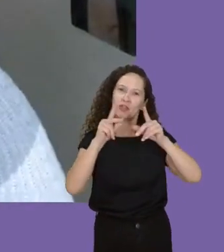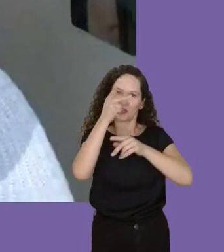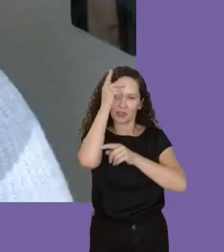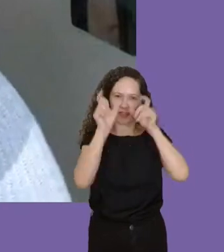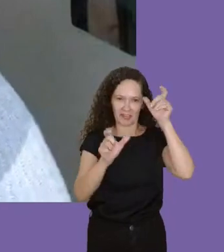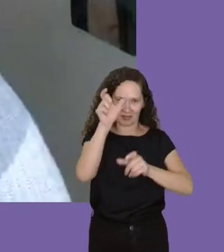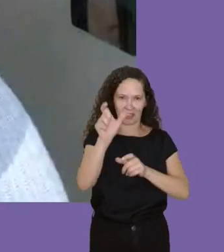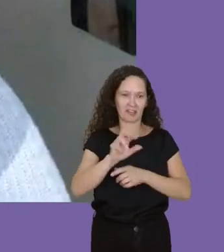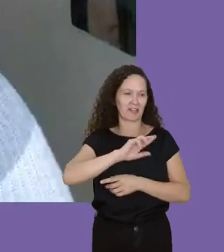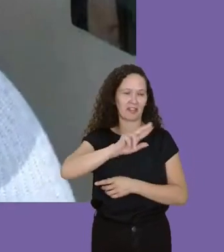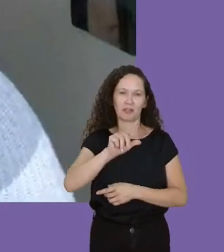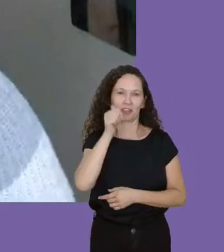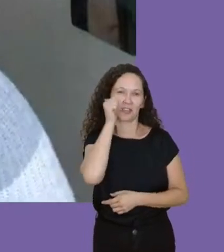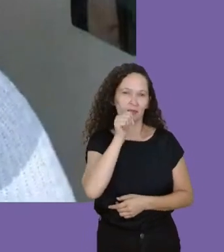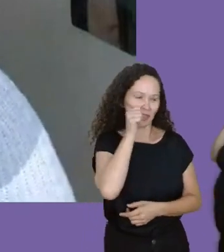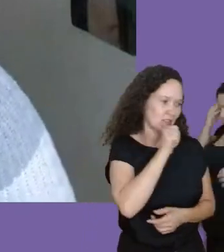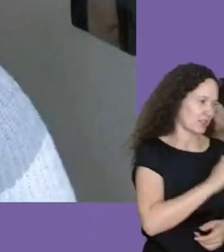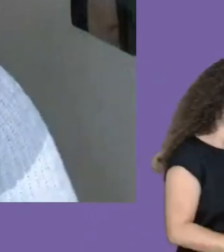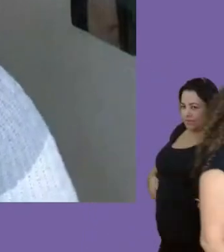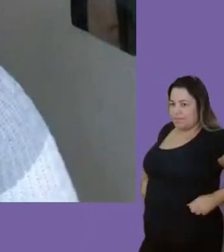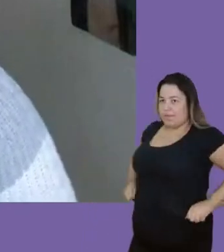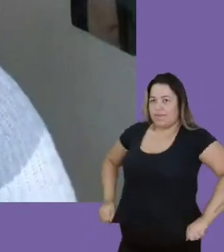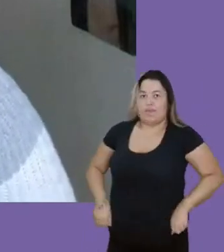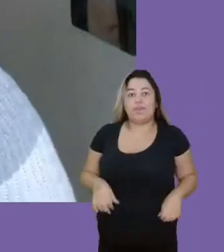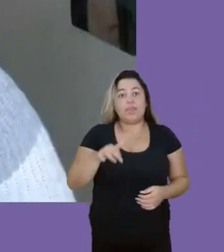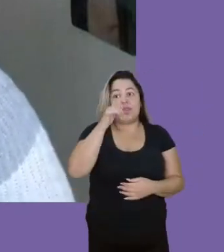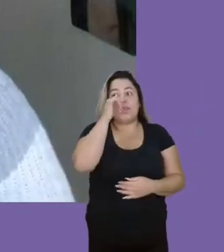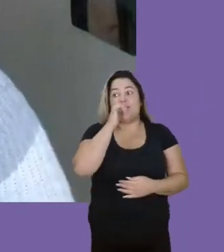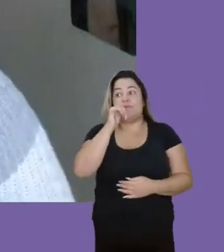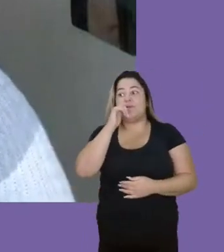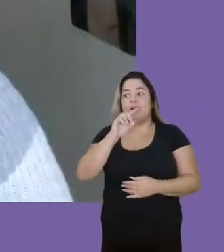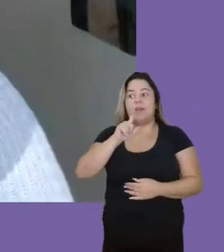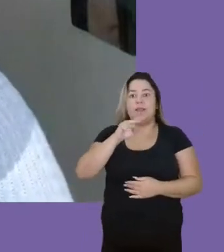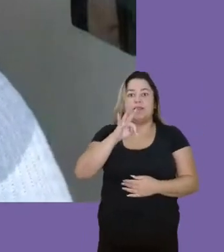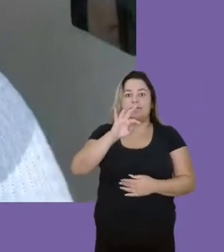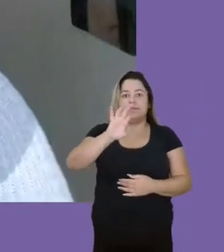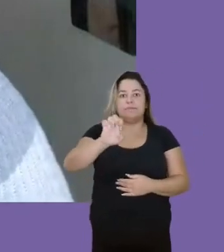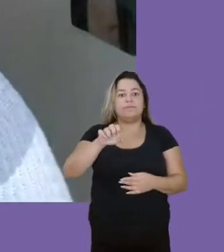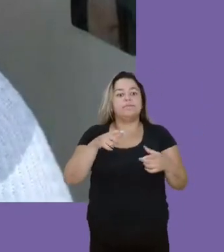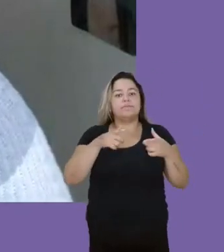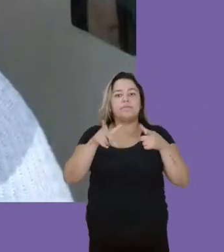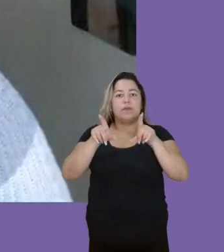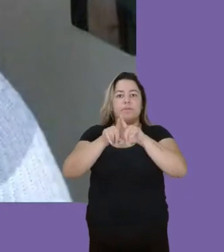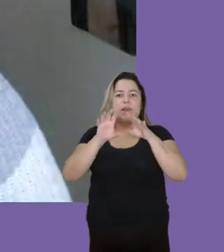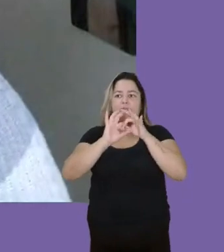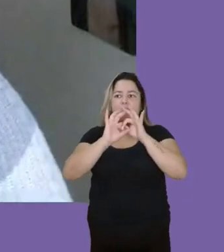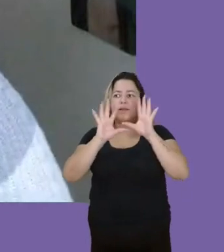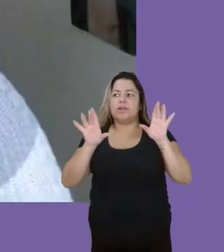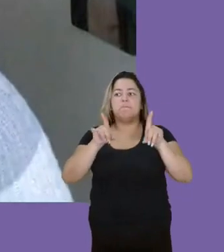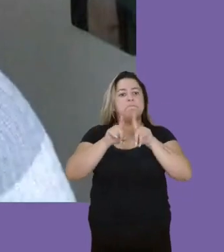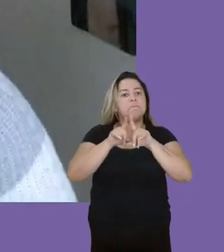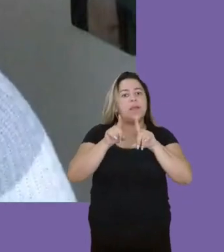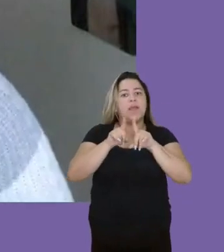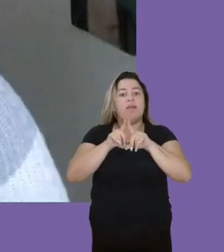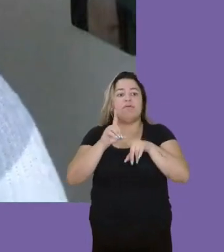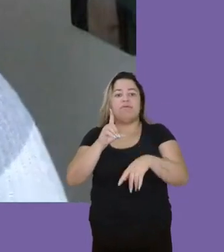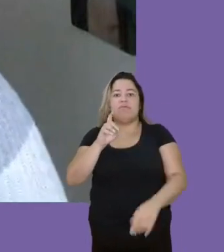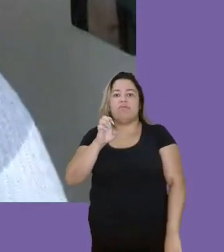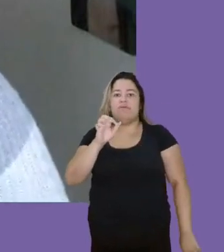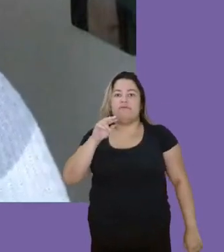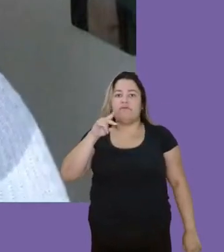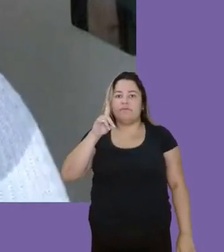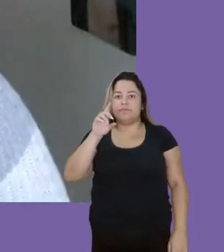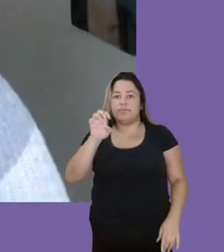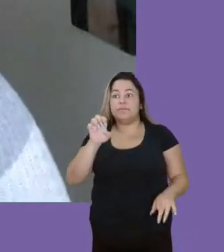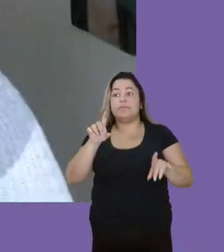mulheres, não somente das mulheres da elite, como talvez alguns setores liberais que também defendem a emancipação das